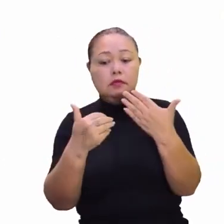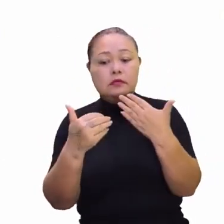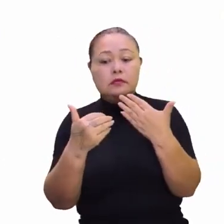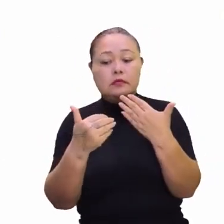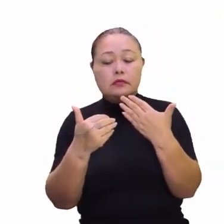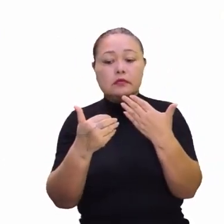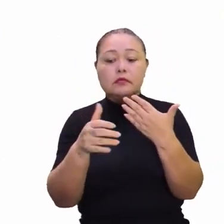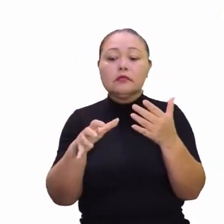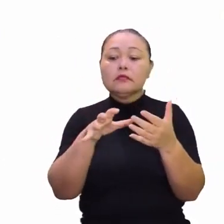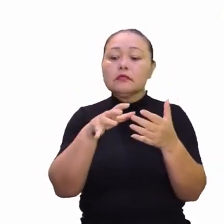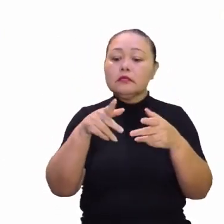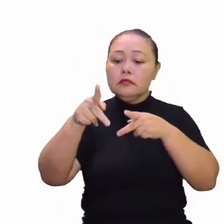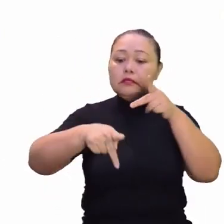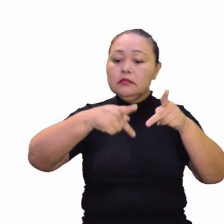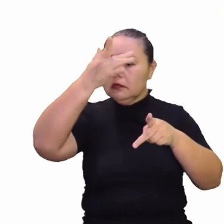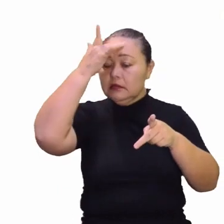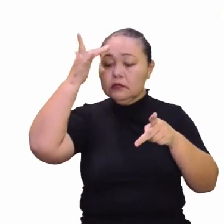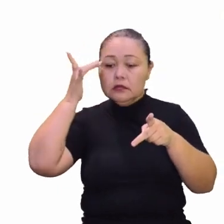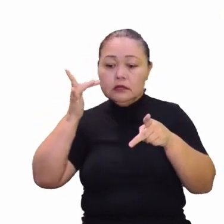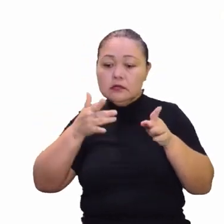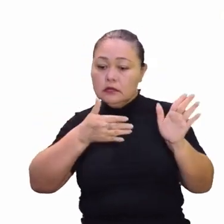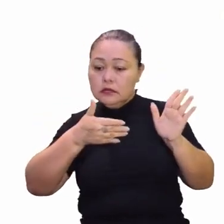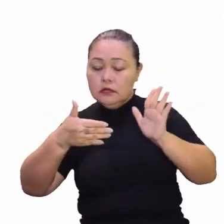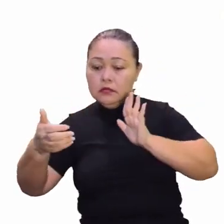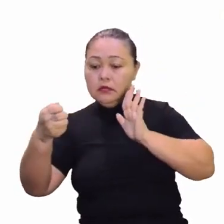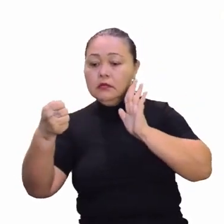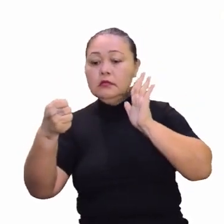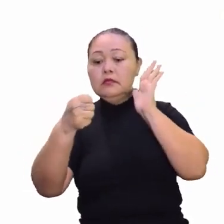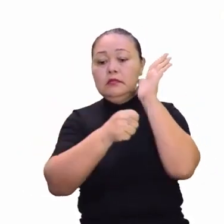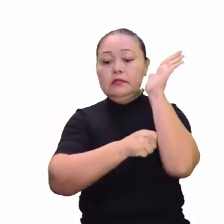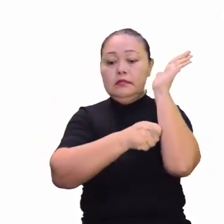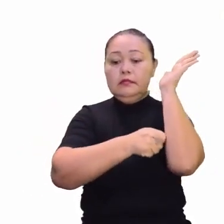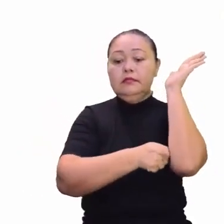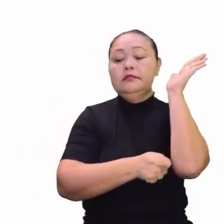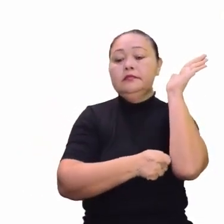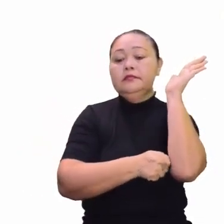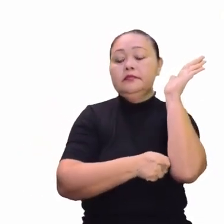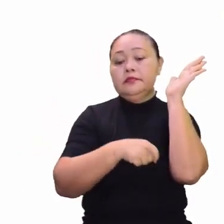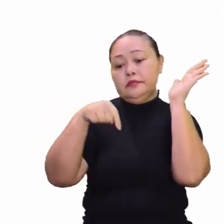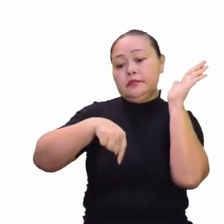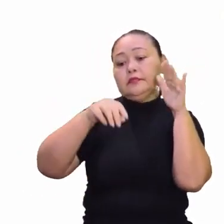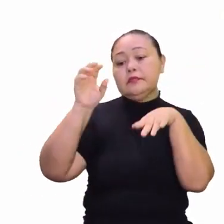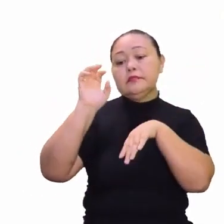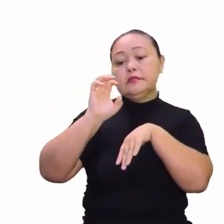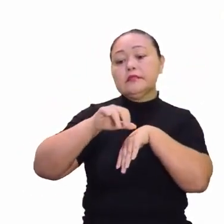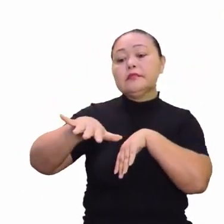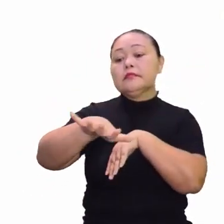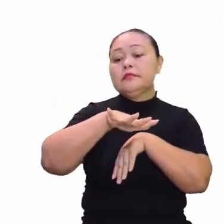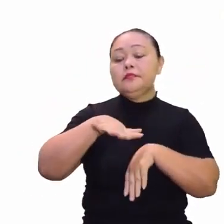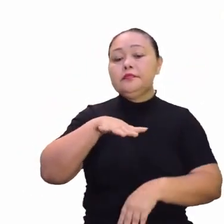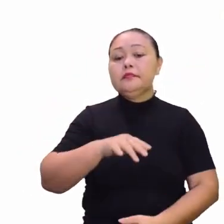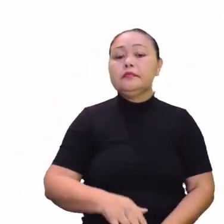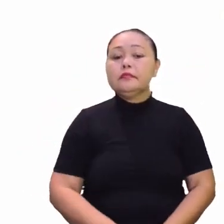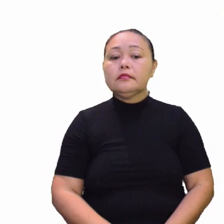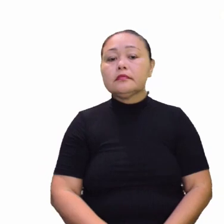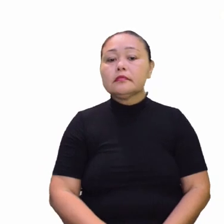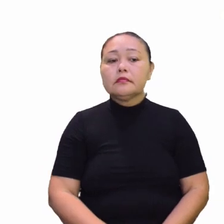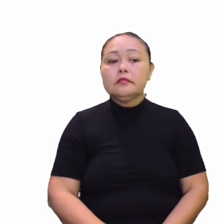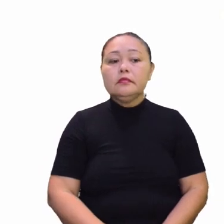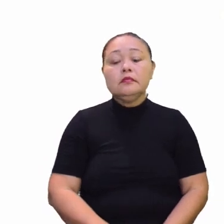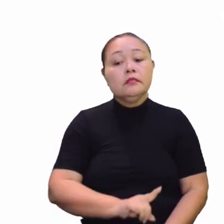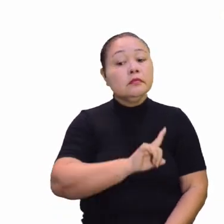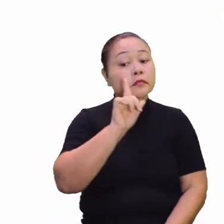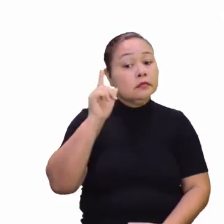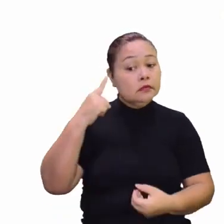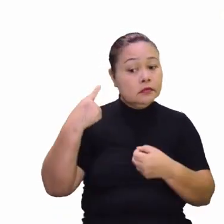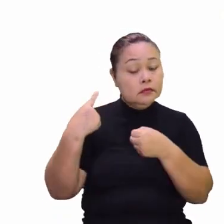desenvolvimento dos núcleos populacionais durante o primeiro ciclo da borracha aqui nesse espaço. Rogério, lá